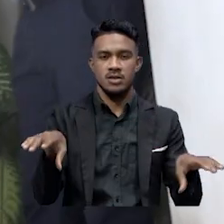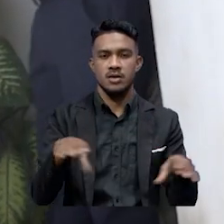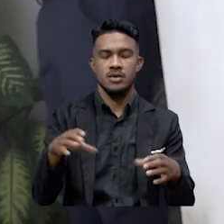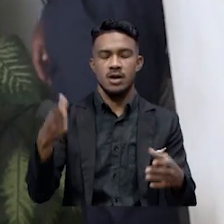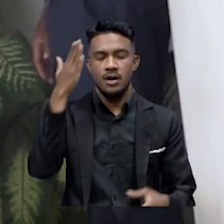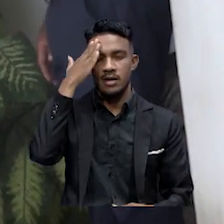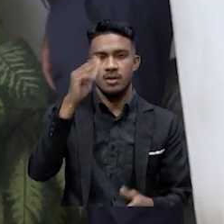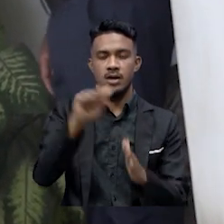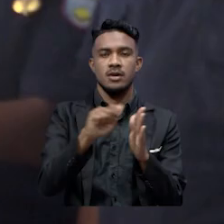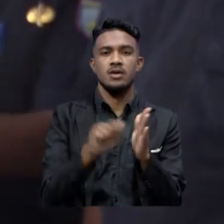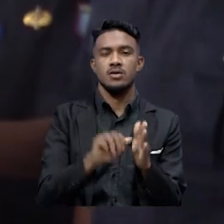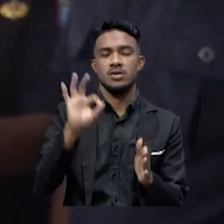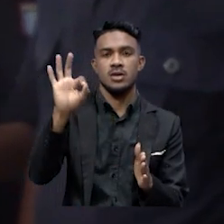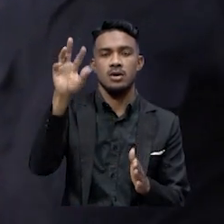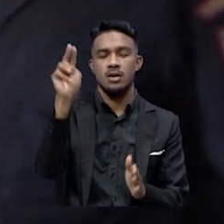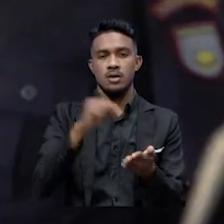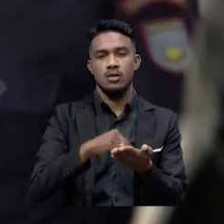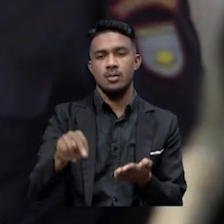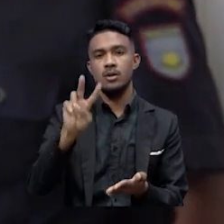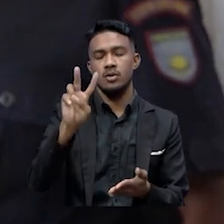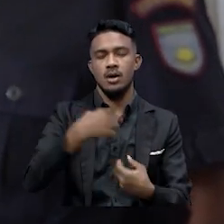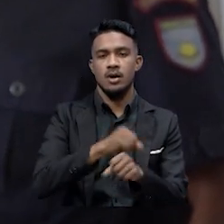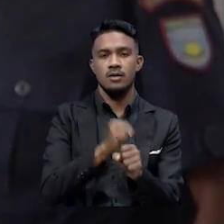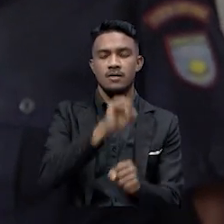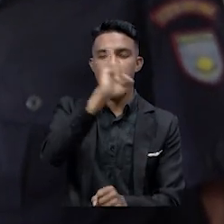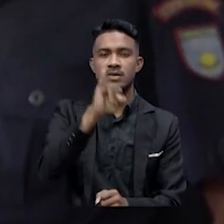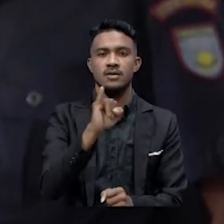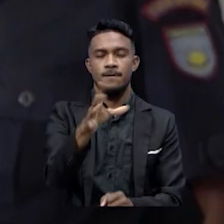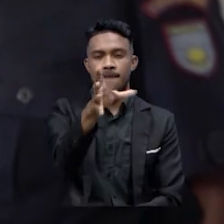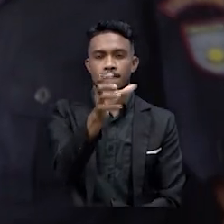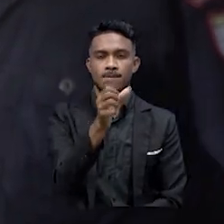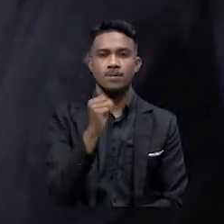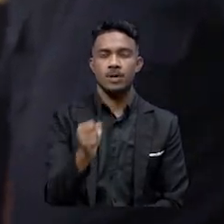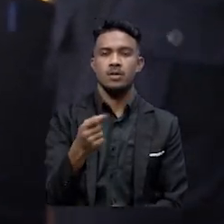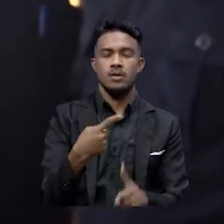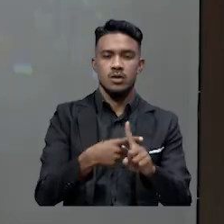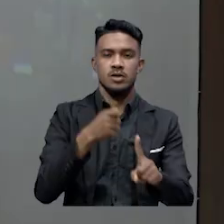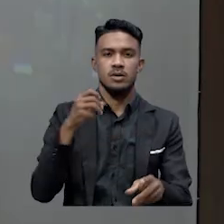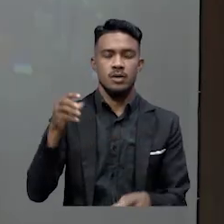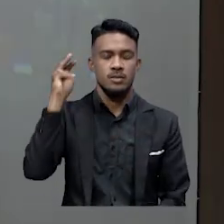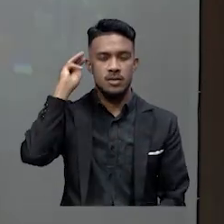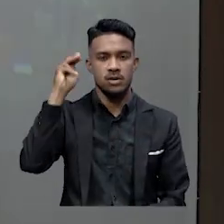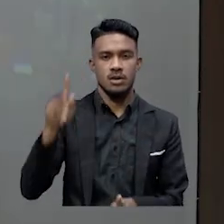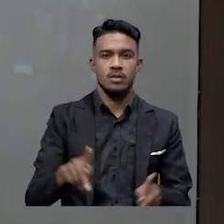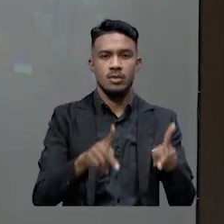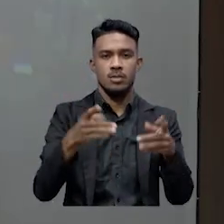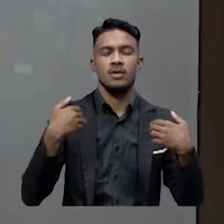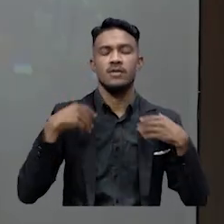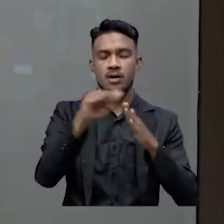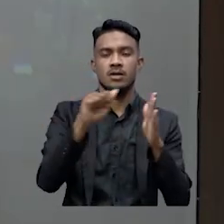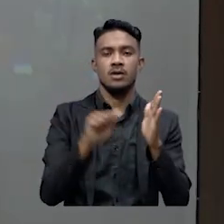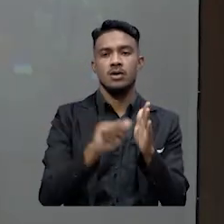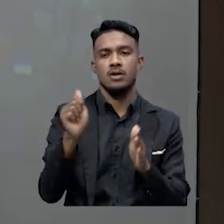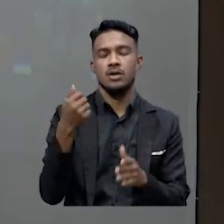o artigo 10, número 2, conaba atual investigação no simo ordem do Ministério Público. O artigo 10 define